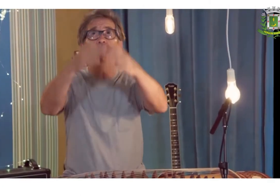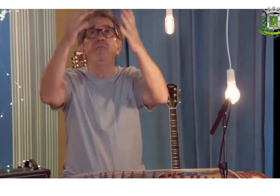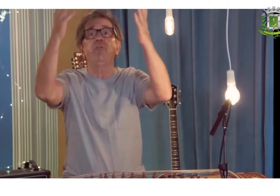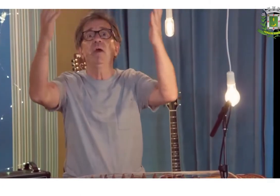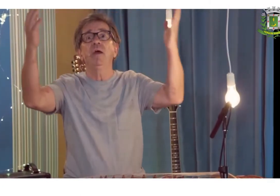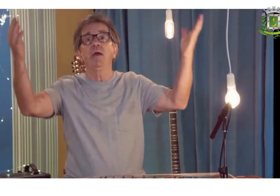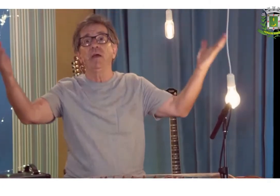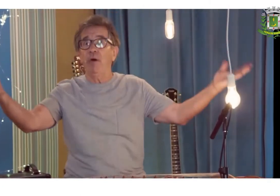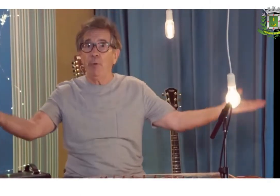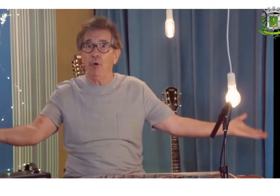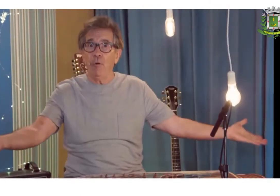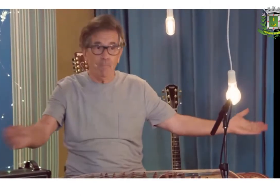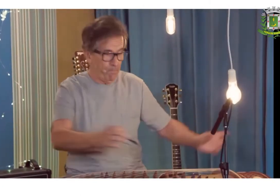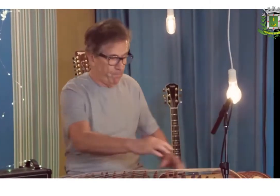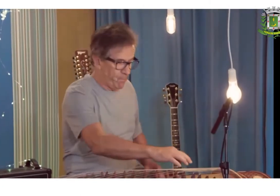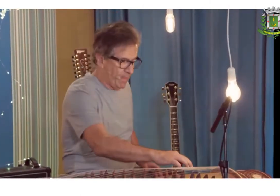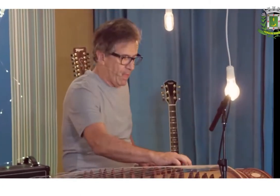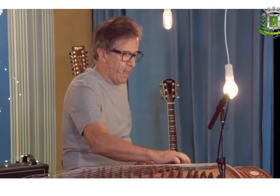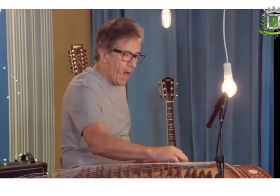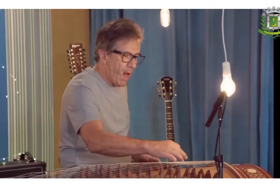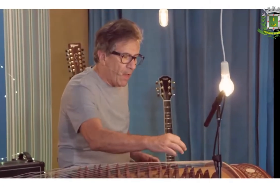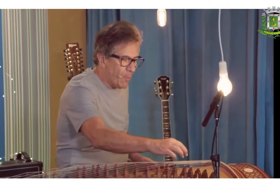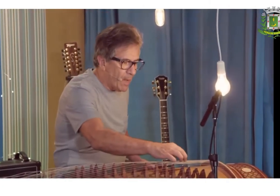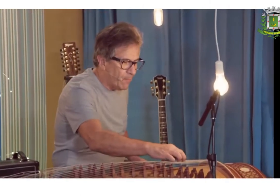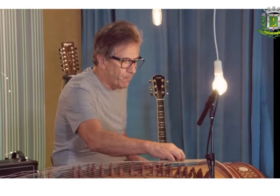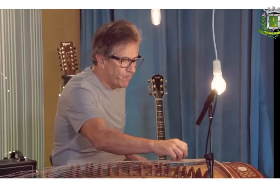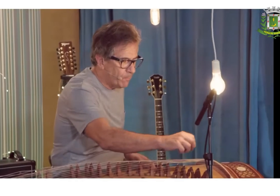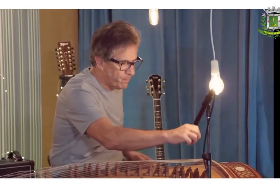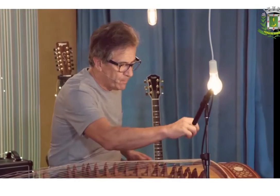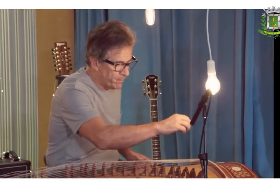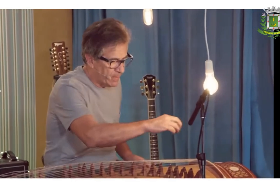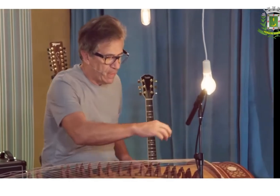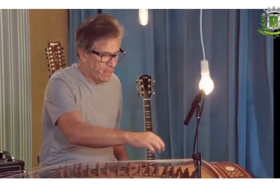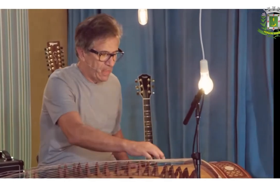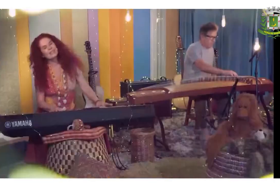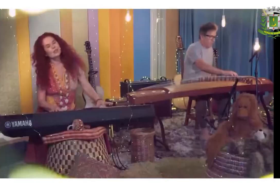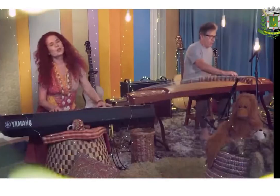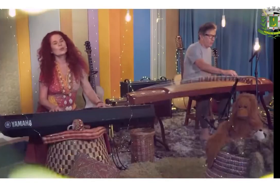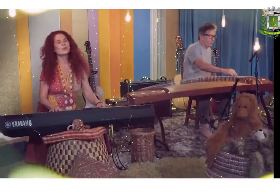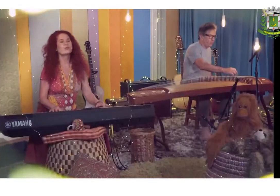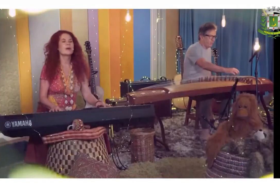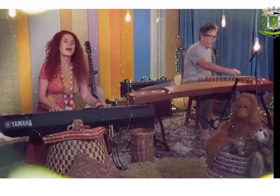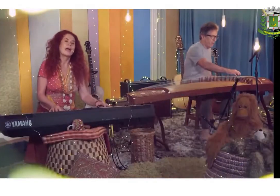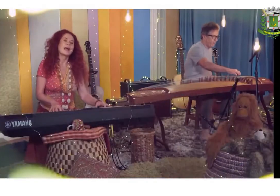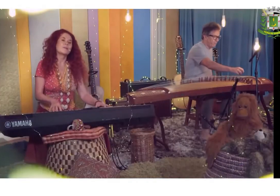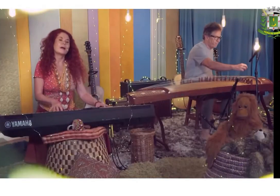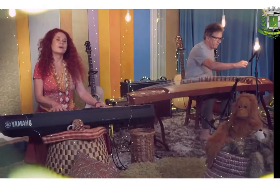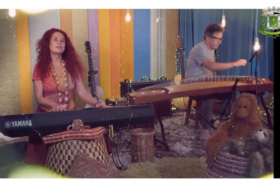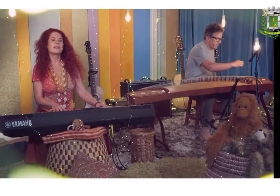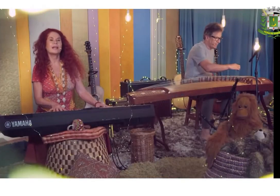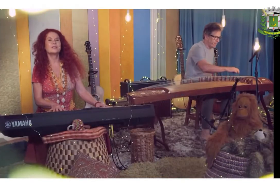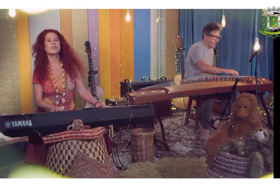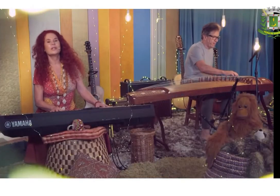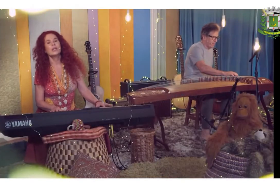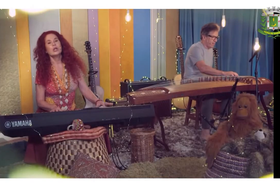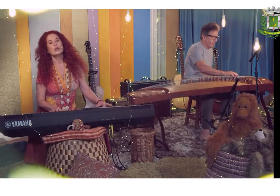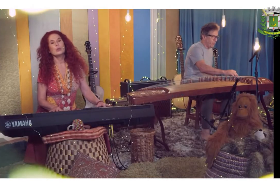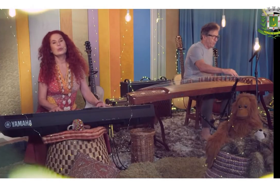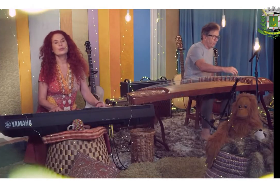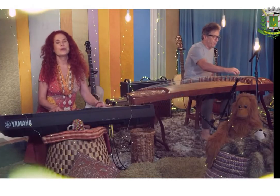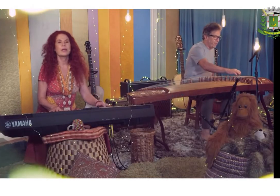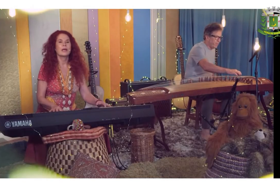e puf, evaporou. Água é uma gota de chuva, é uma gota